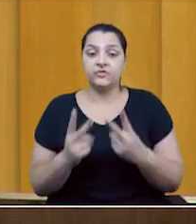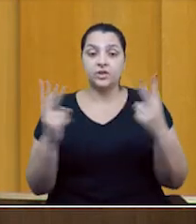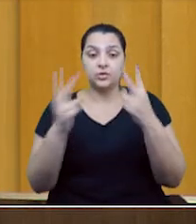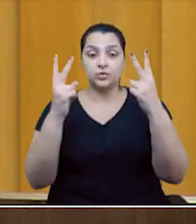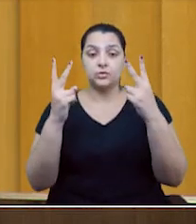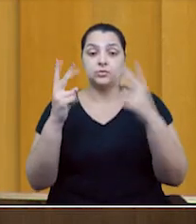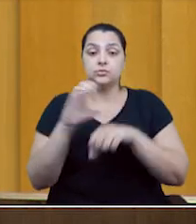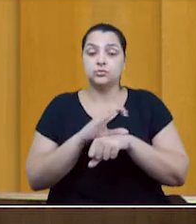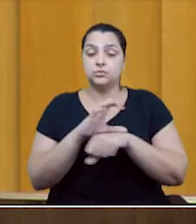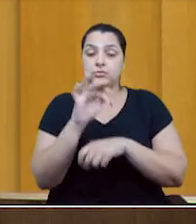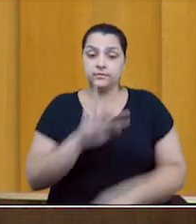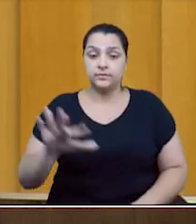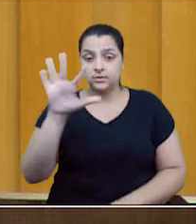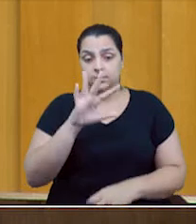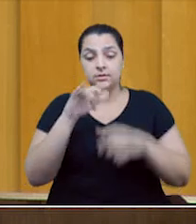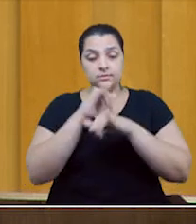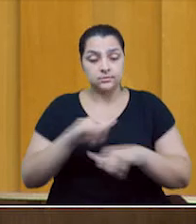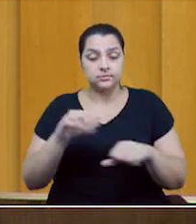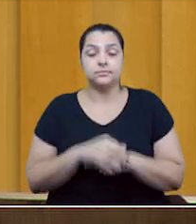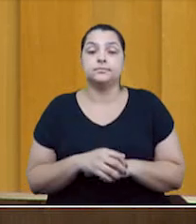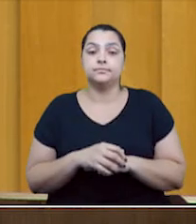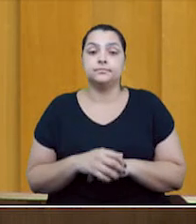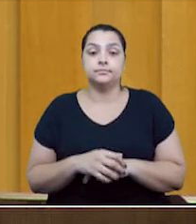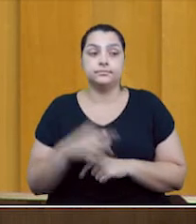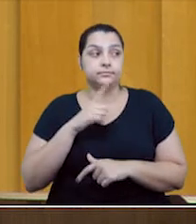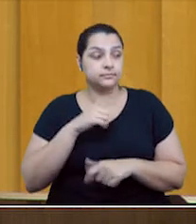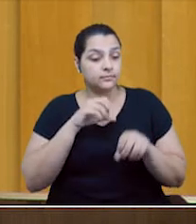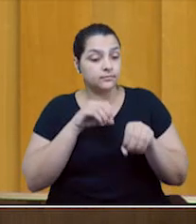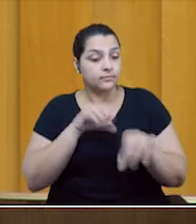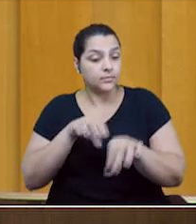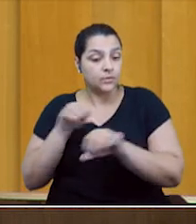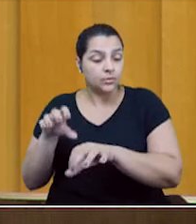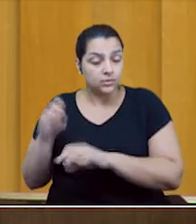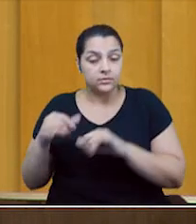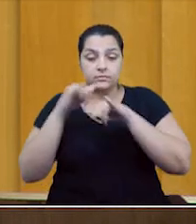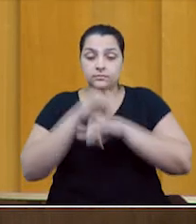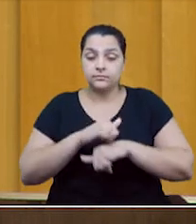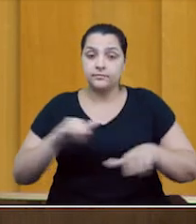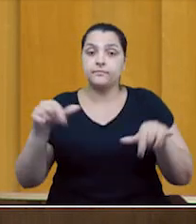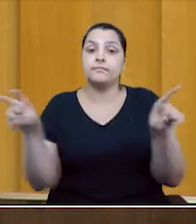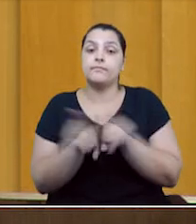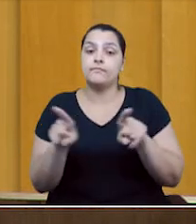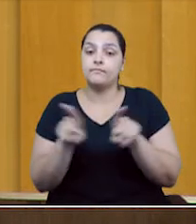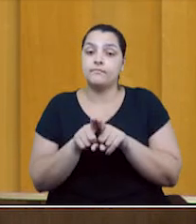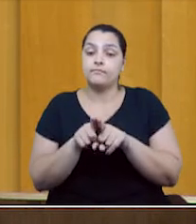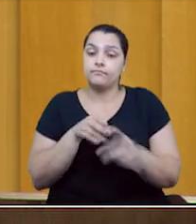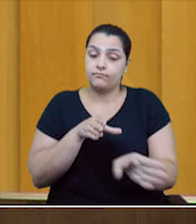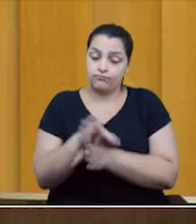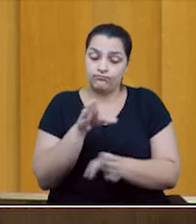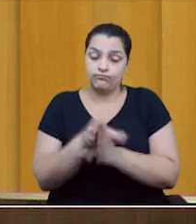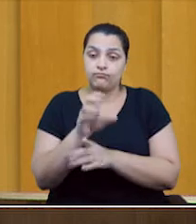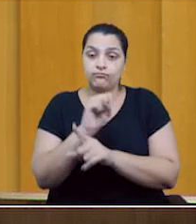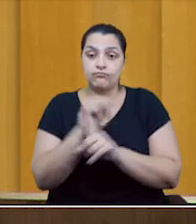Federal, conter caráter educativo, informativo e de orientação social. Essa é a